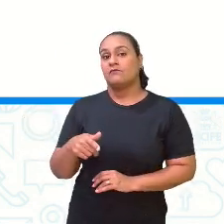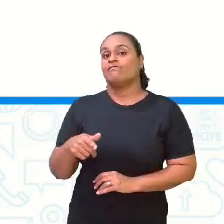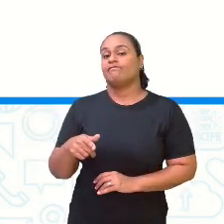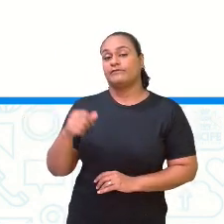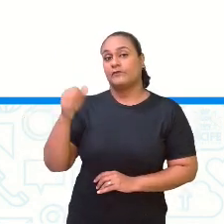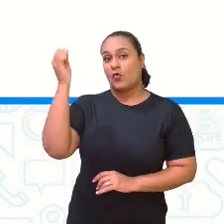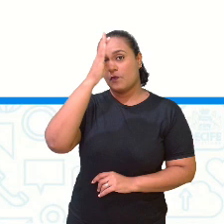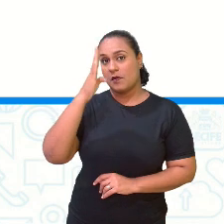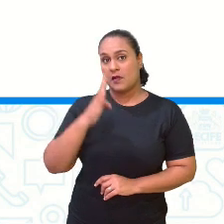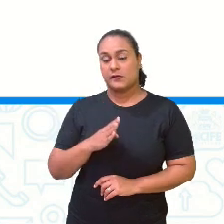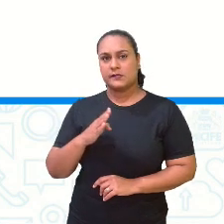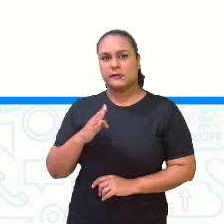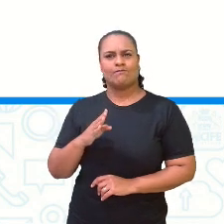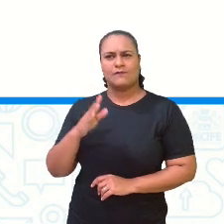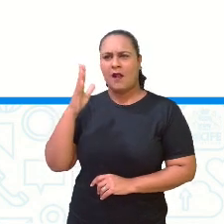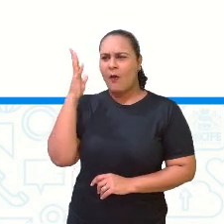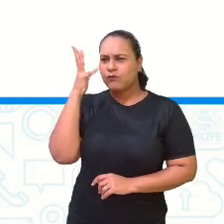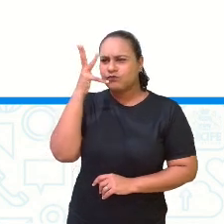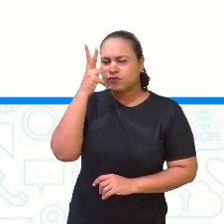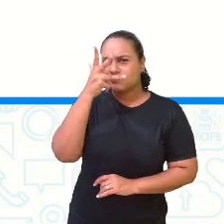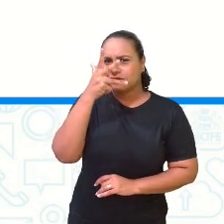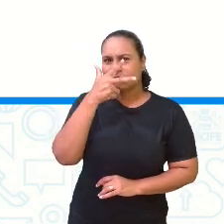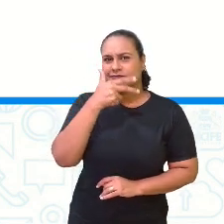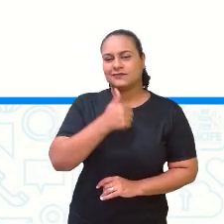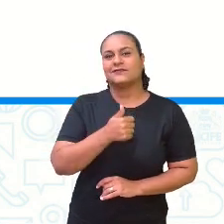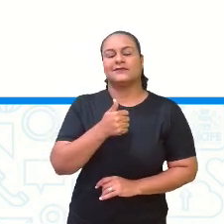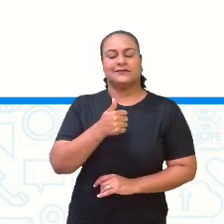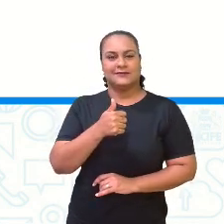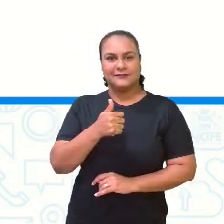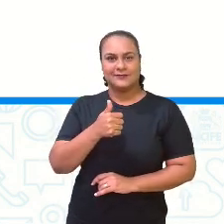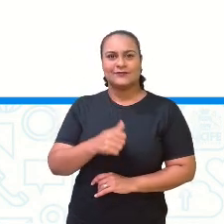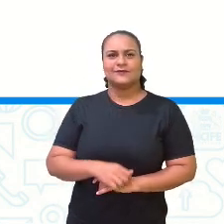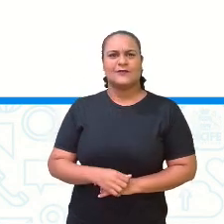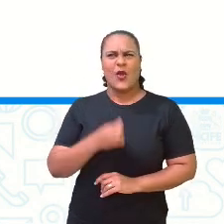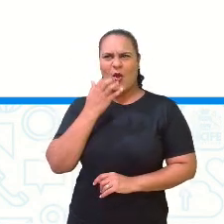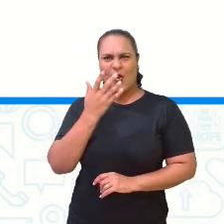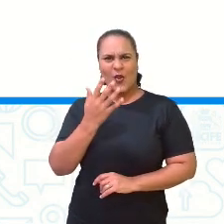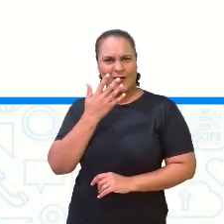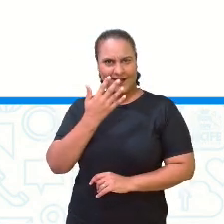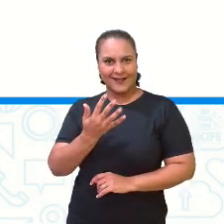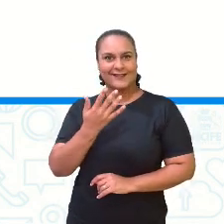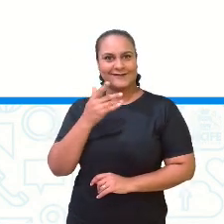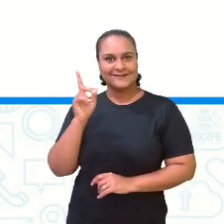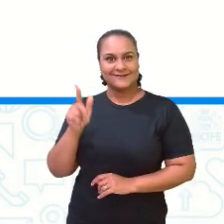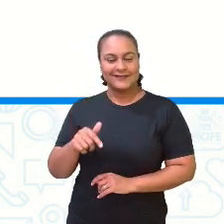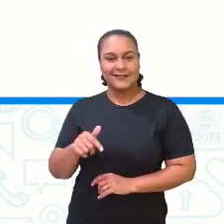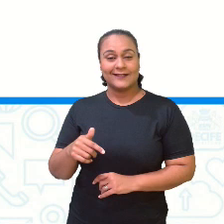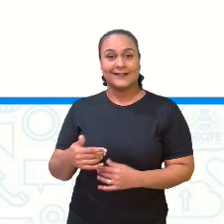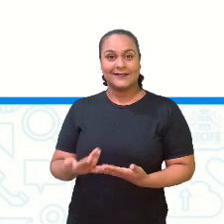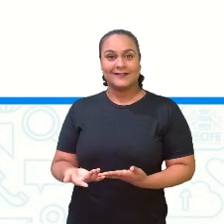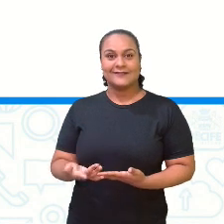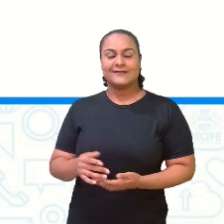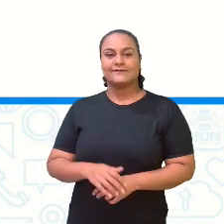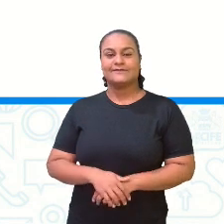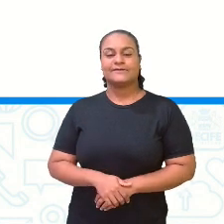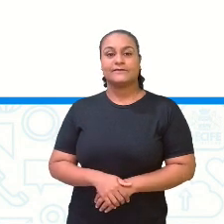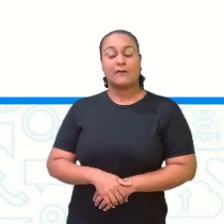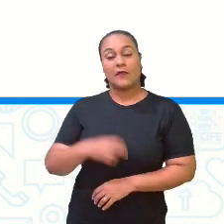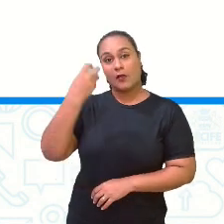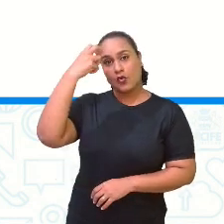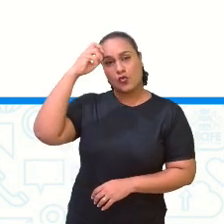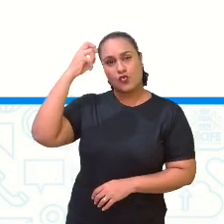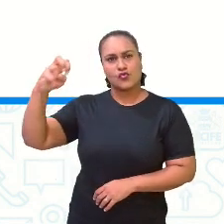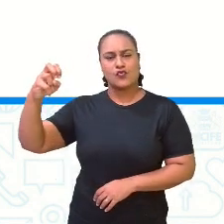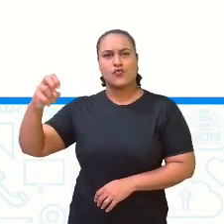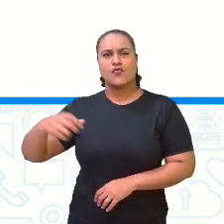país é um país tão bonito, um país tão colorido, a gente pode dizer assim. Tão colorido de cultura, tão